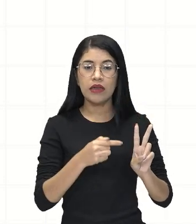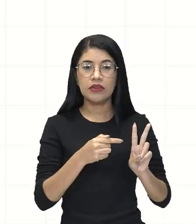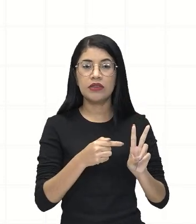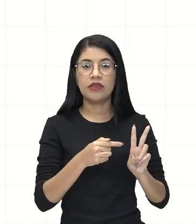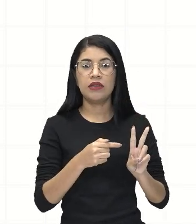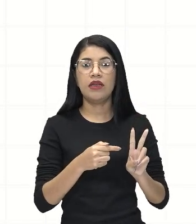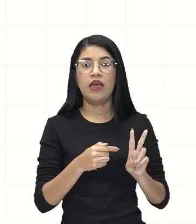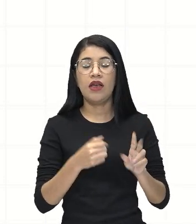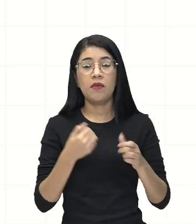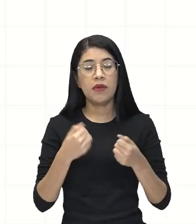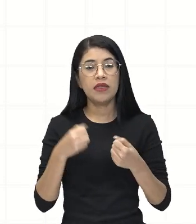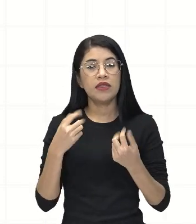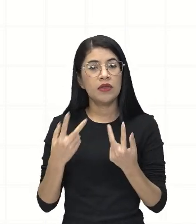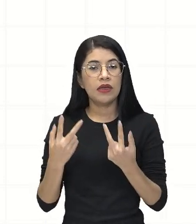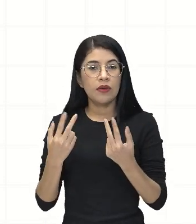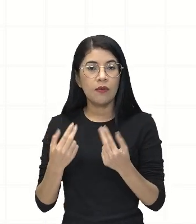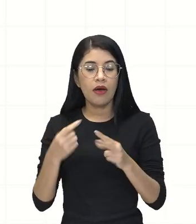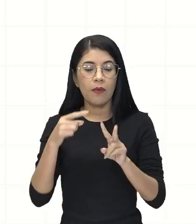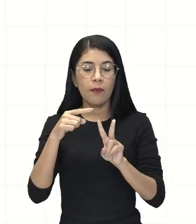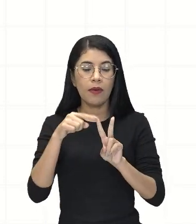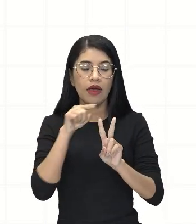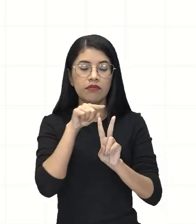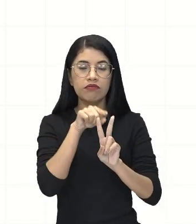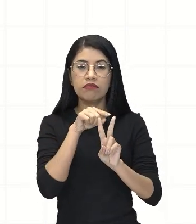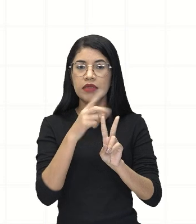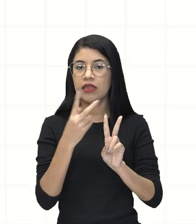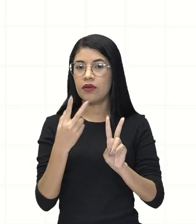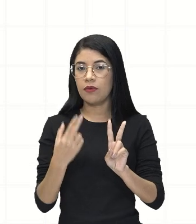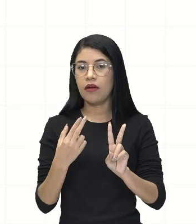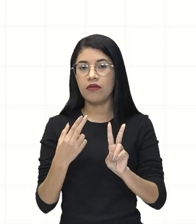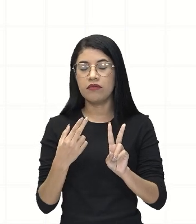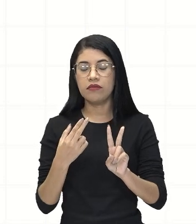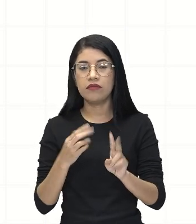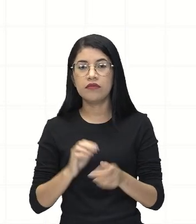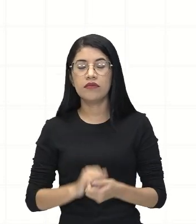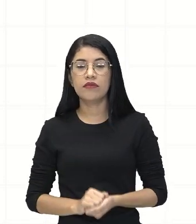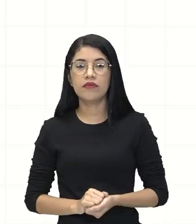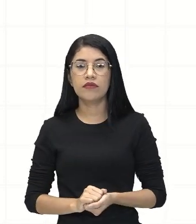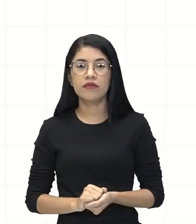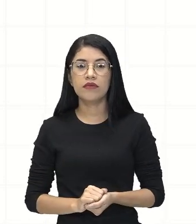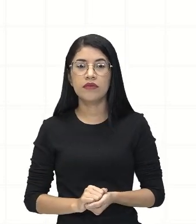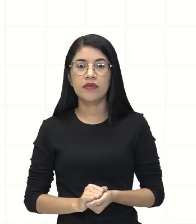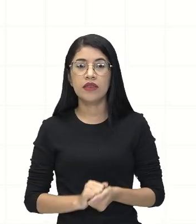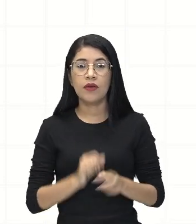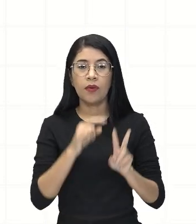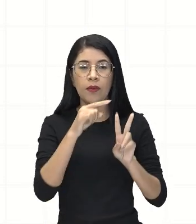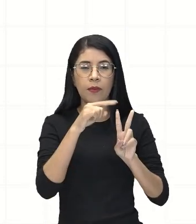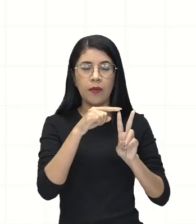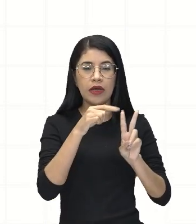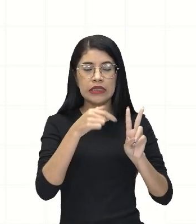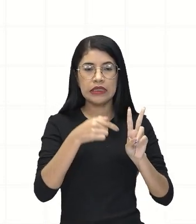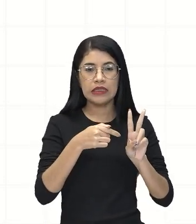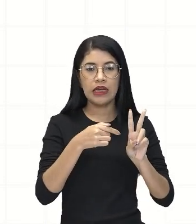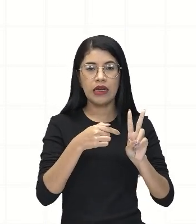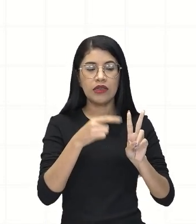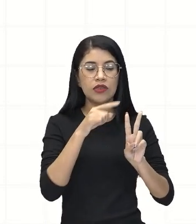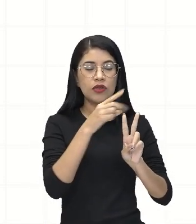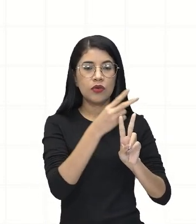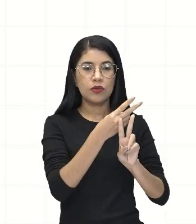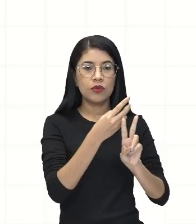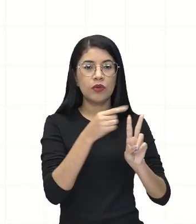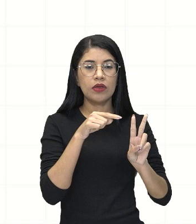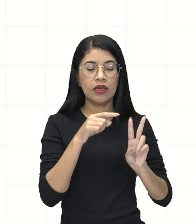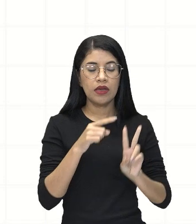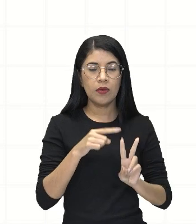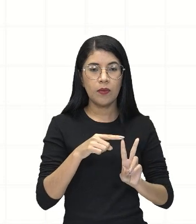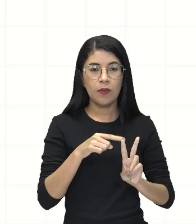com o mesmo índice. Então, ó, para esse ficar com o mesmo índice desse, então, 3 vezes 2 é